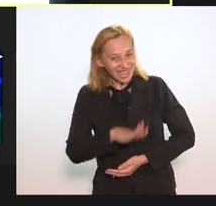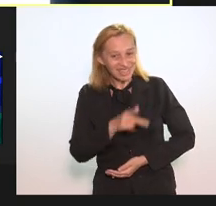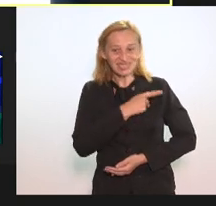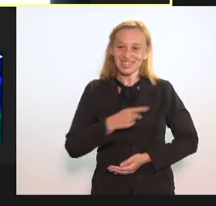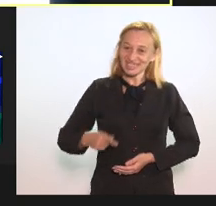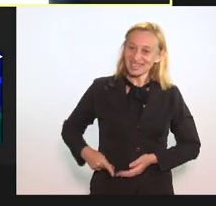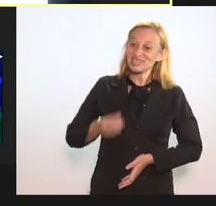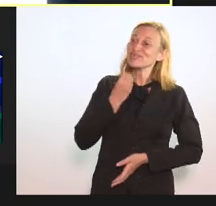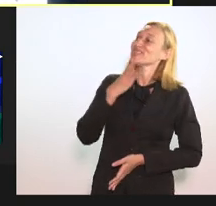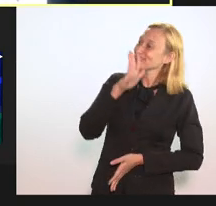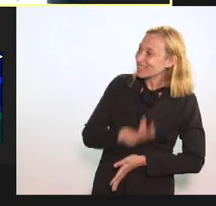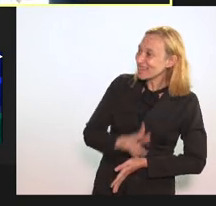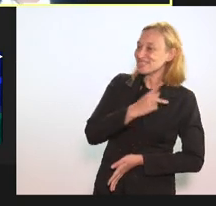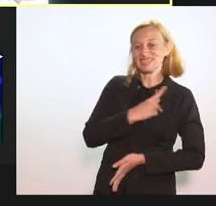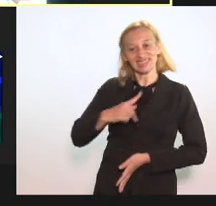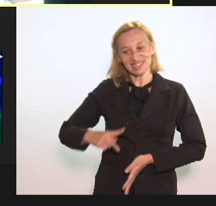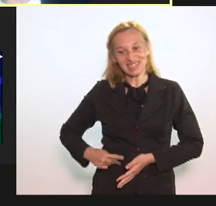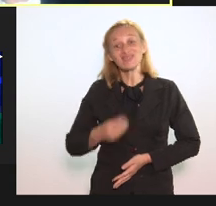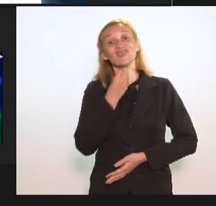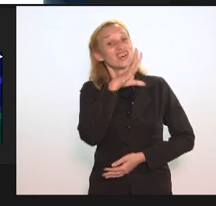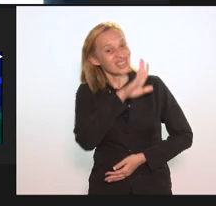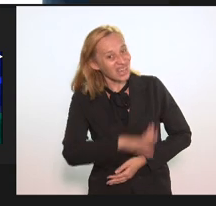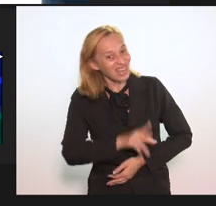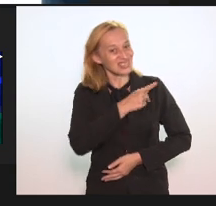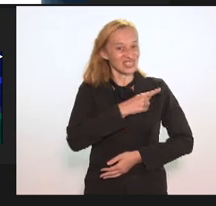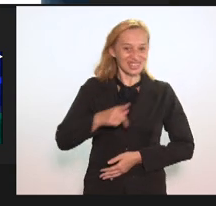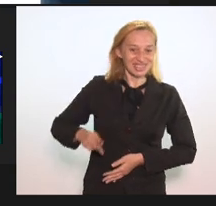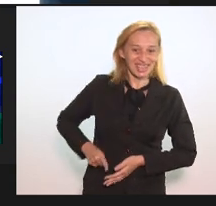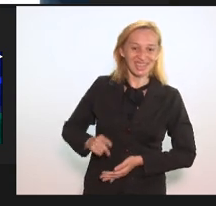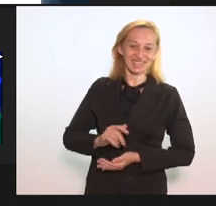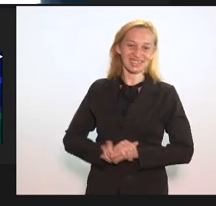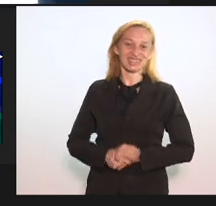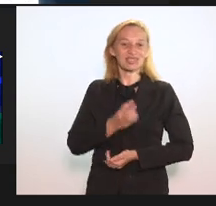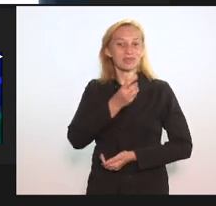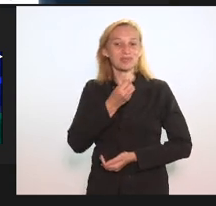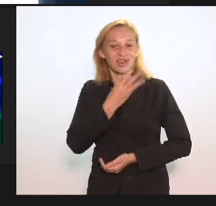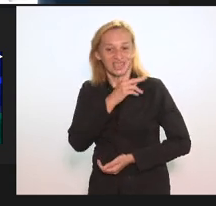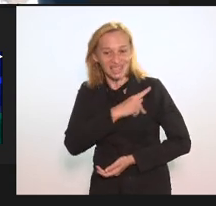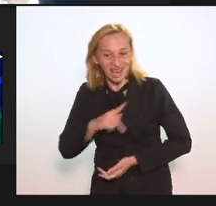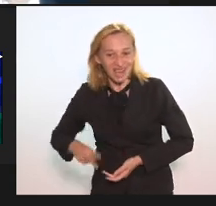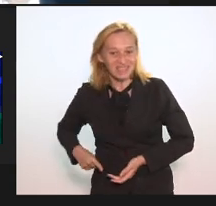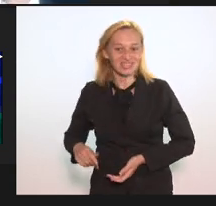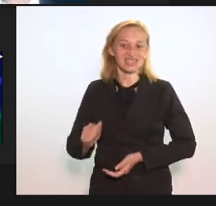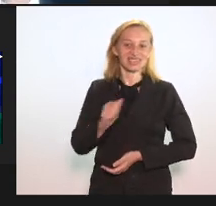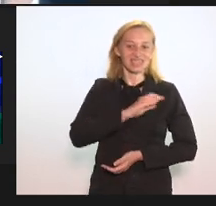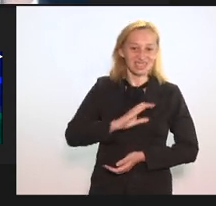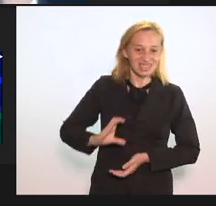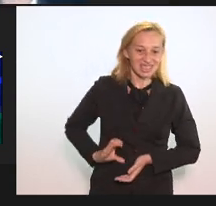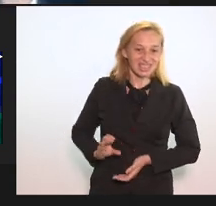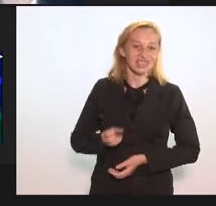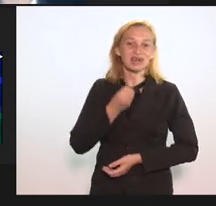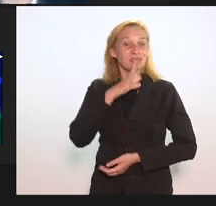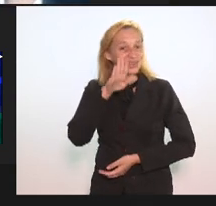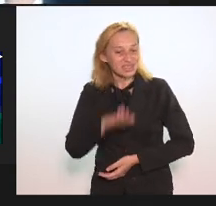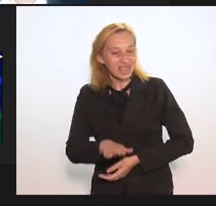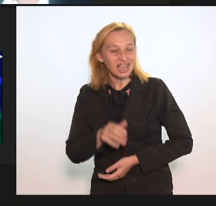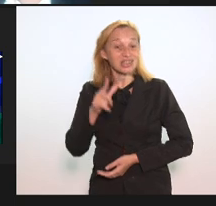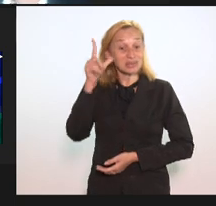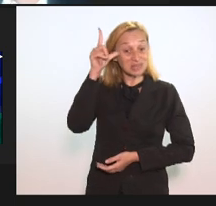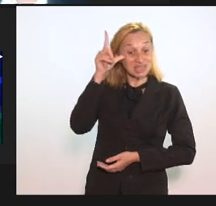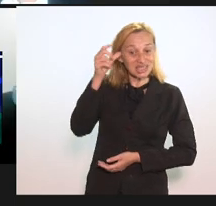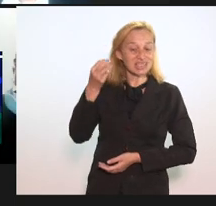boa tarde boa tarde boa tarde Lourdes André Ceciliano Boa tarde Lucinha Macedo